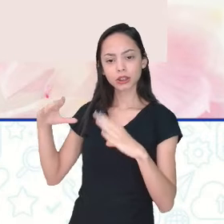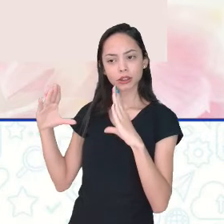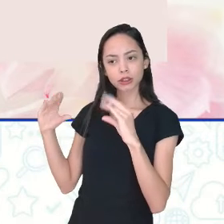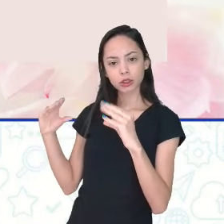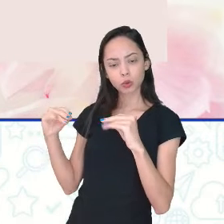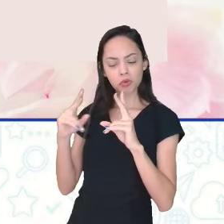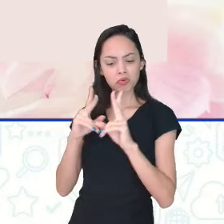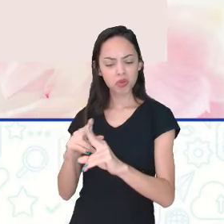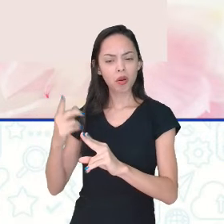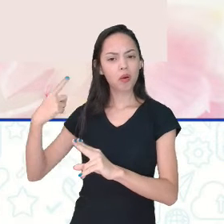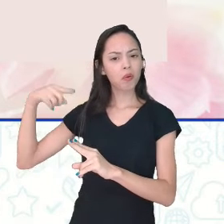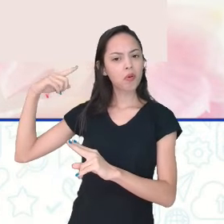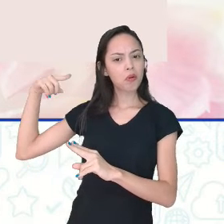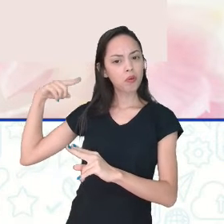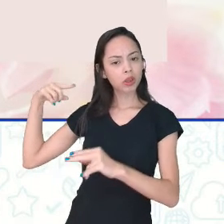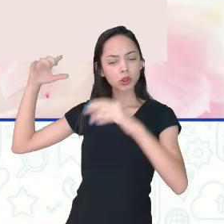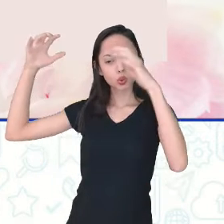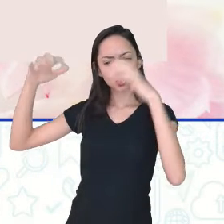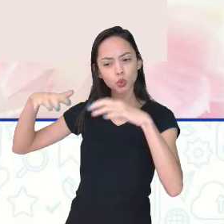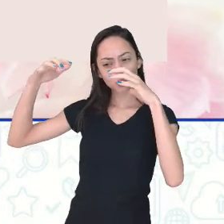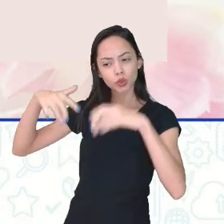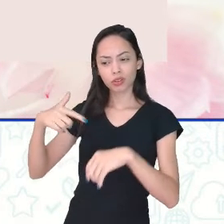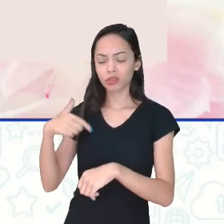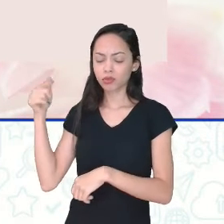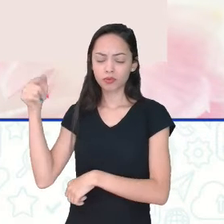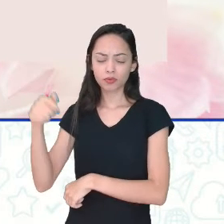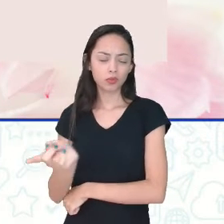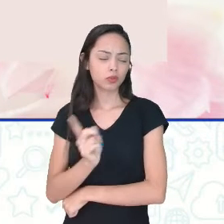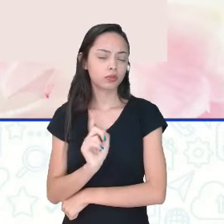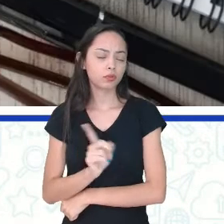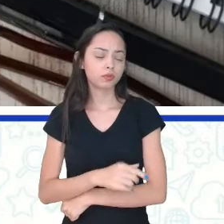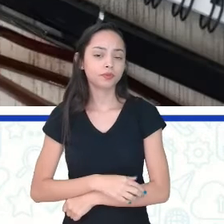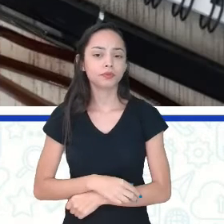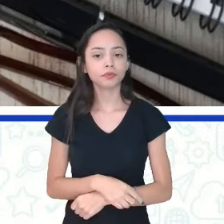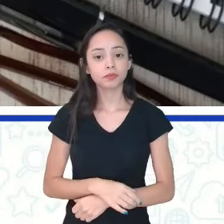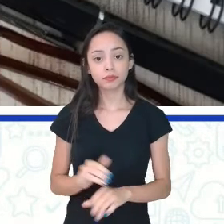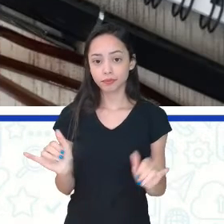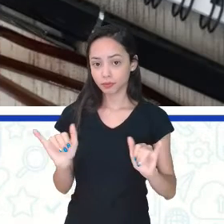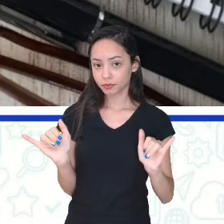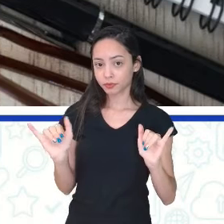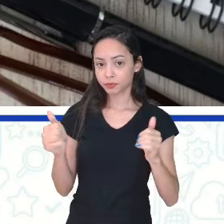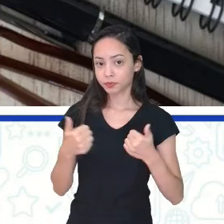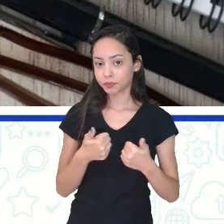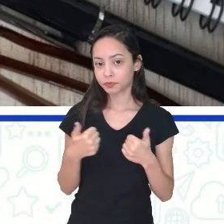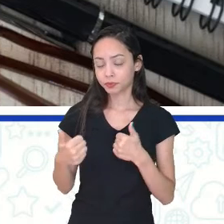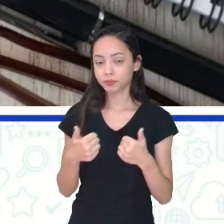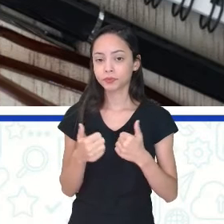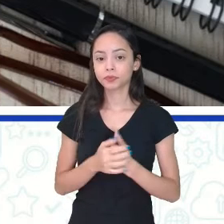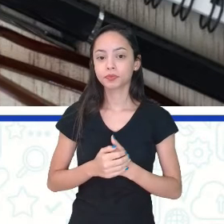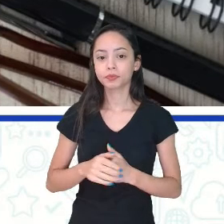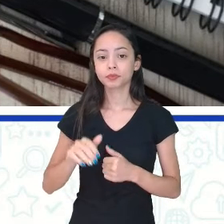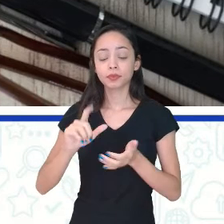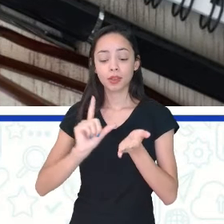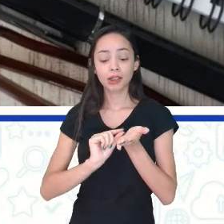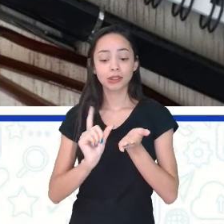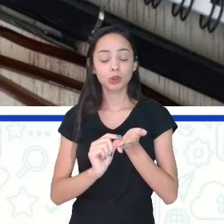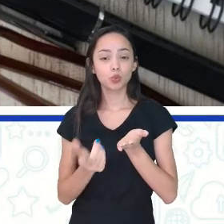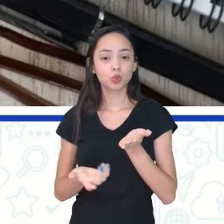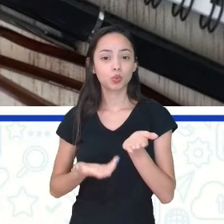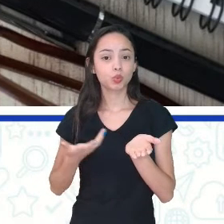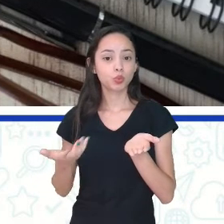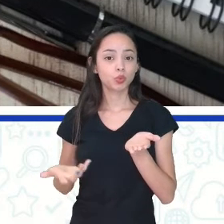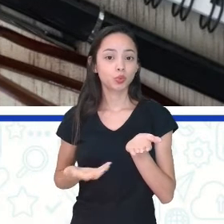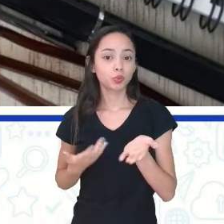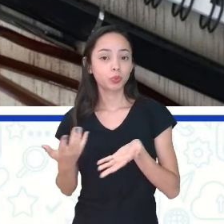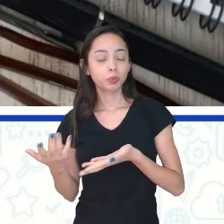os dias. Chovendo, eu não vou. Tranquilo? E o artigo?